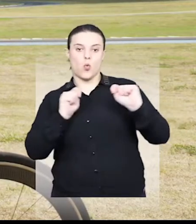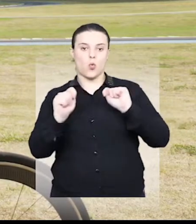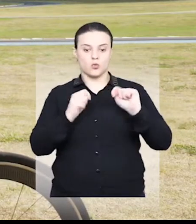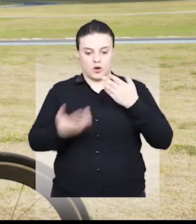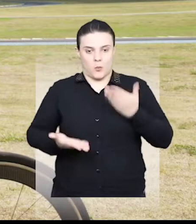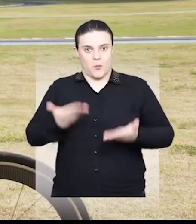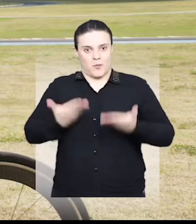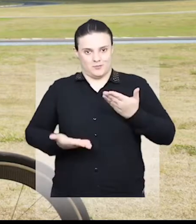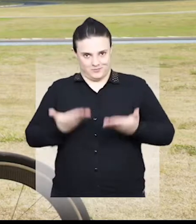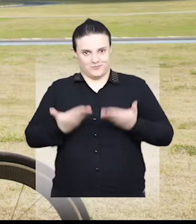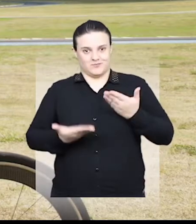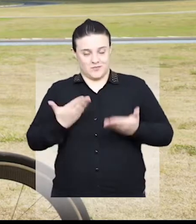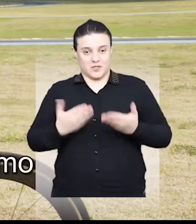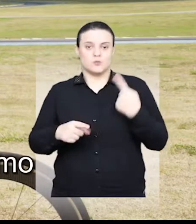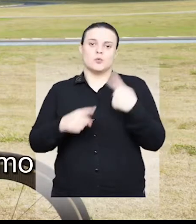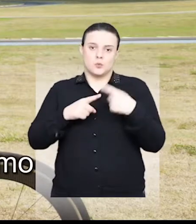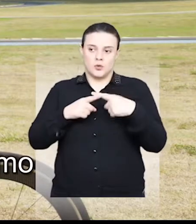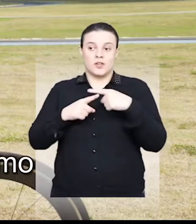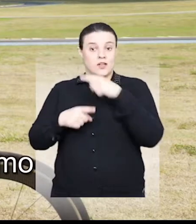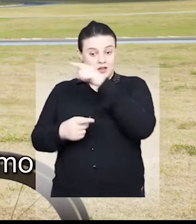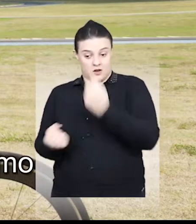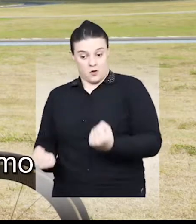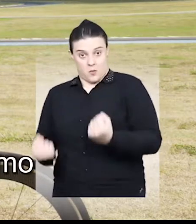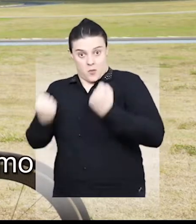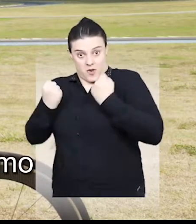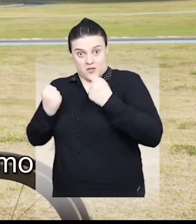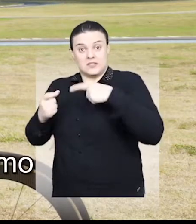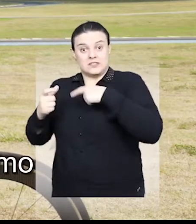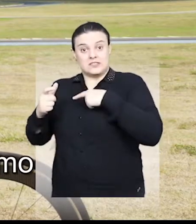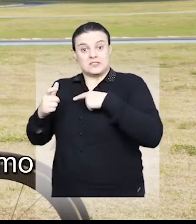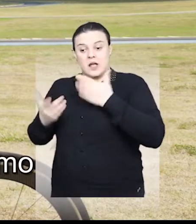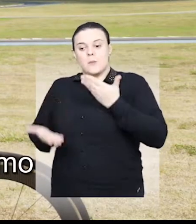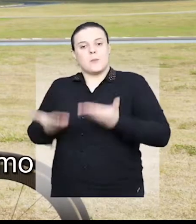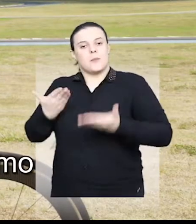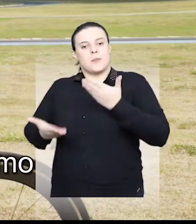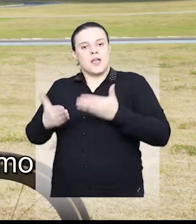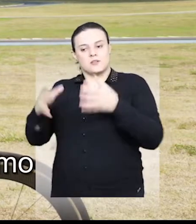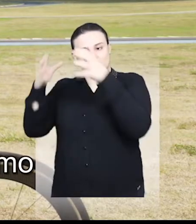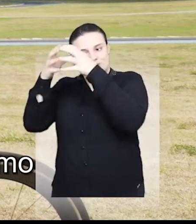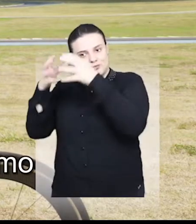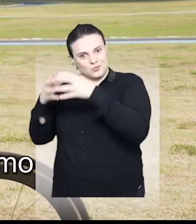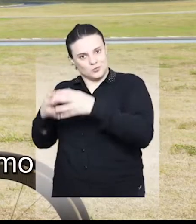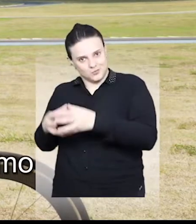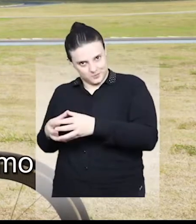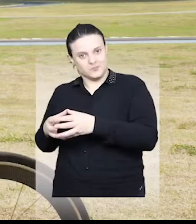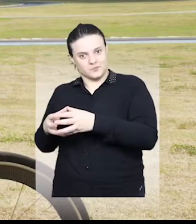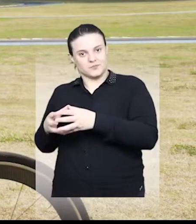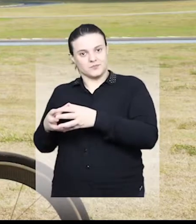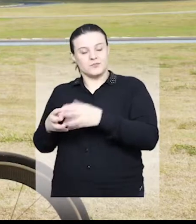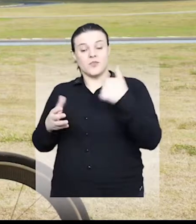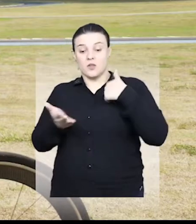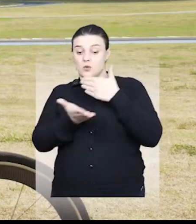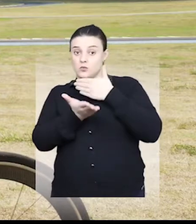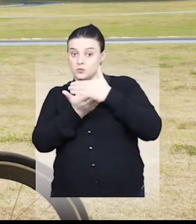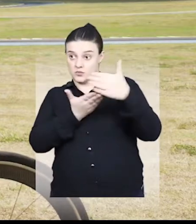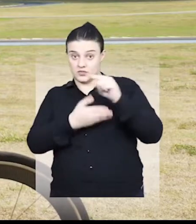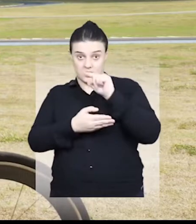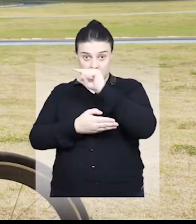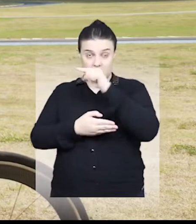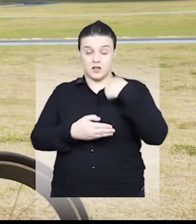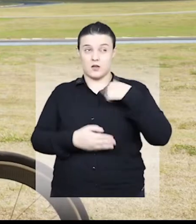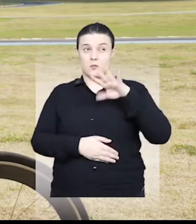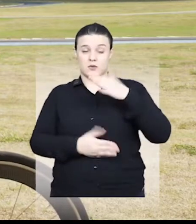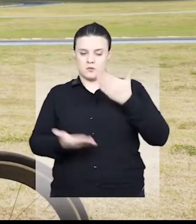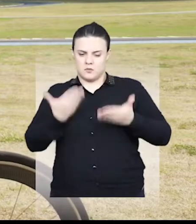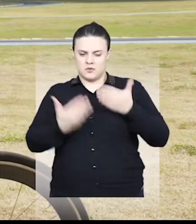controlando o meu peso corporal, porque as categorias no halterofilismo são definidas por peso corporal. Quando eu iniciei no esporte,